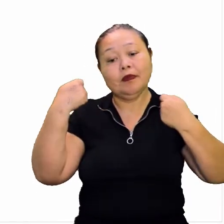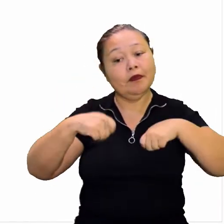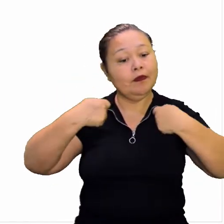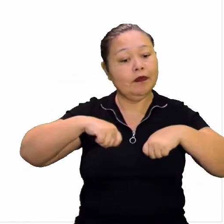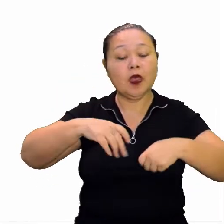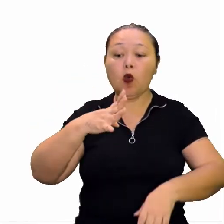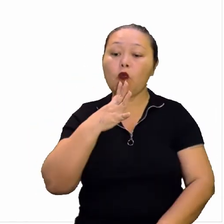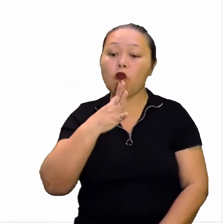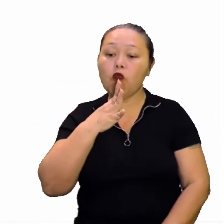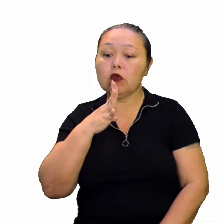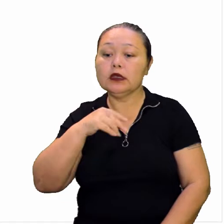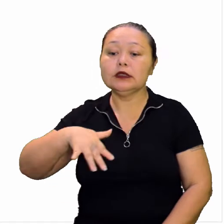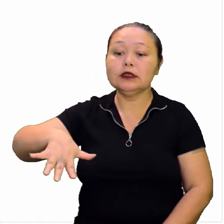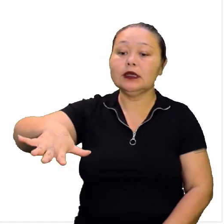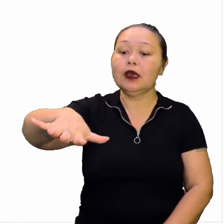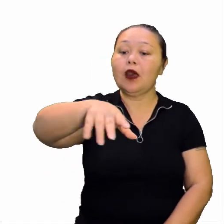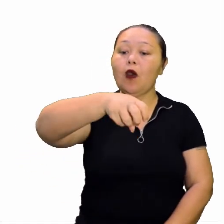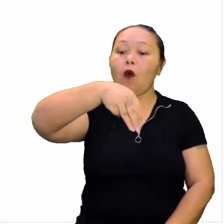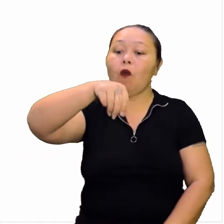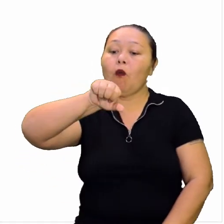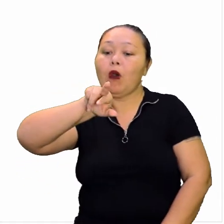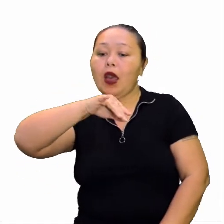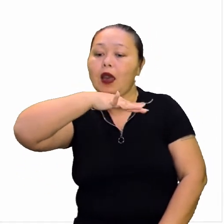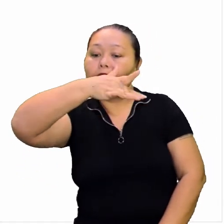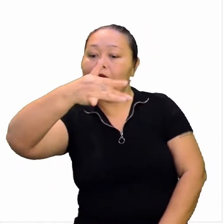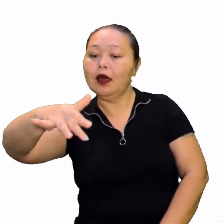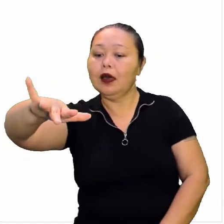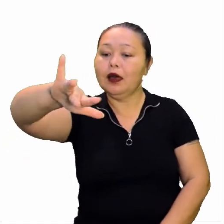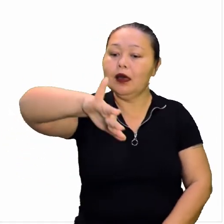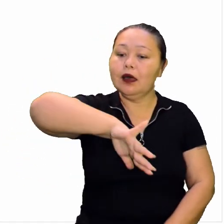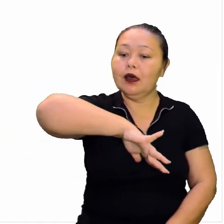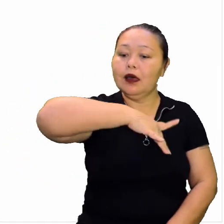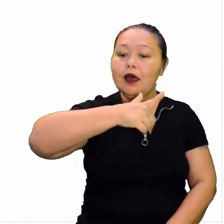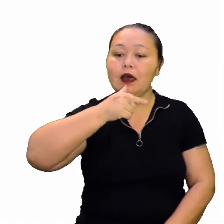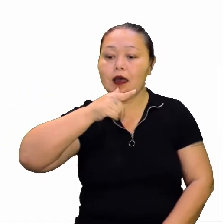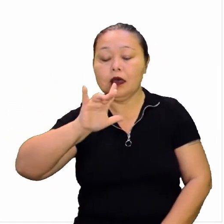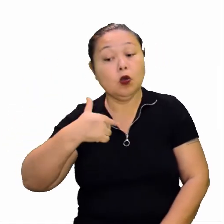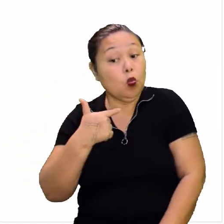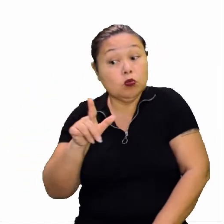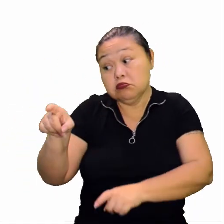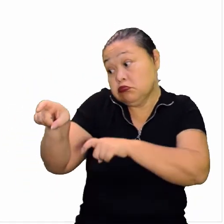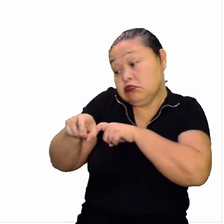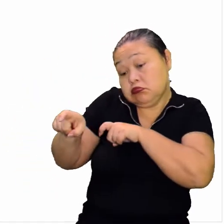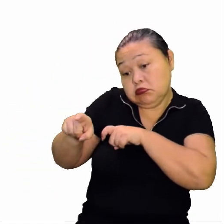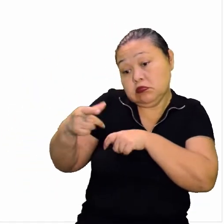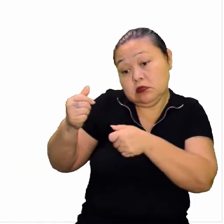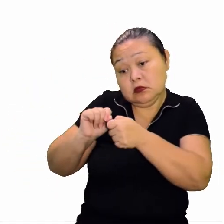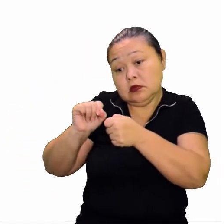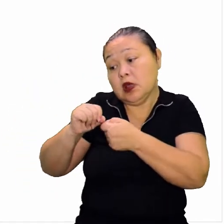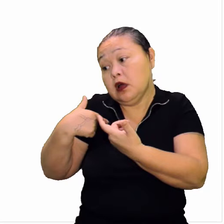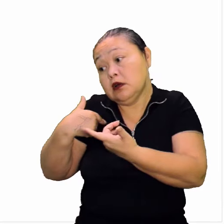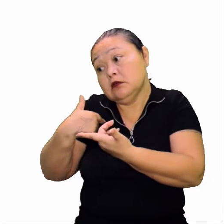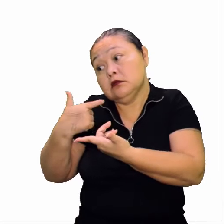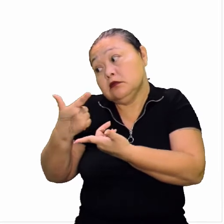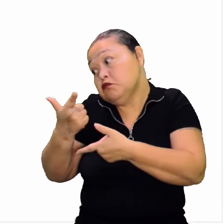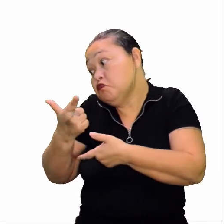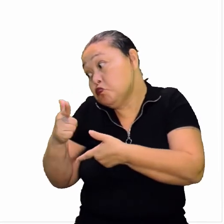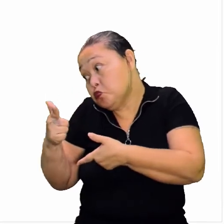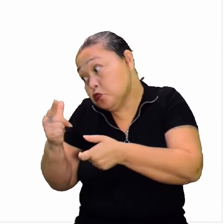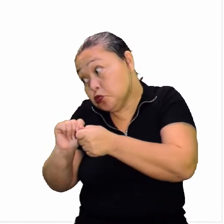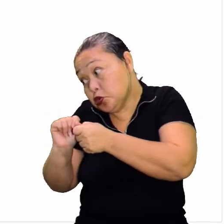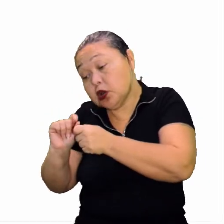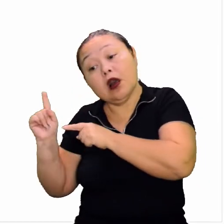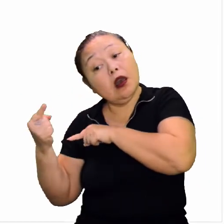de conhecerem o mar e de fazer comércio. Como não tinha terra fértil, o único jeito era ir para o